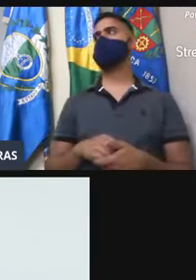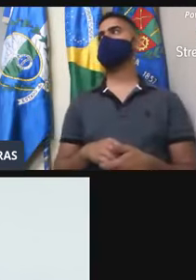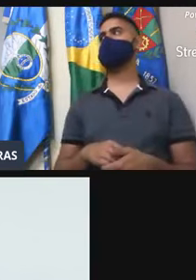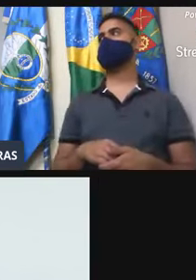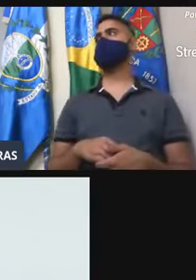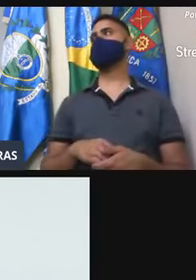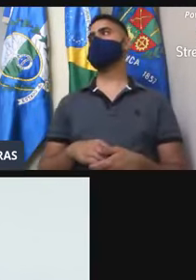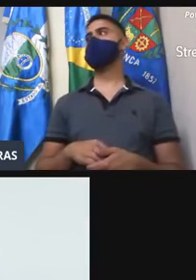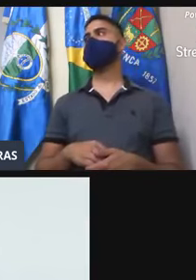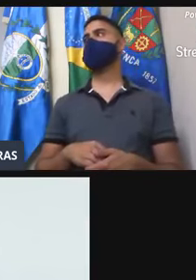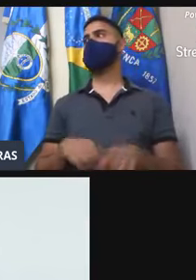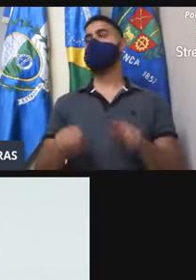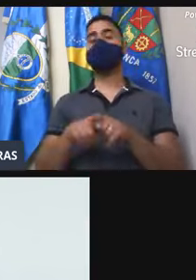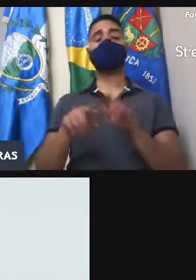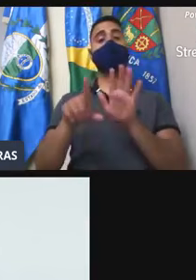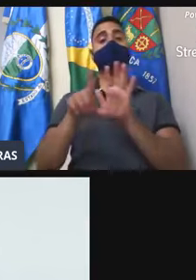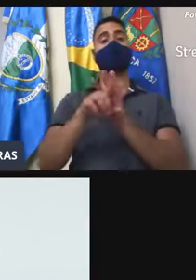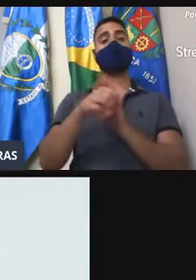a Lei